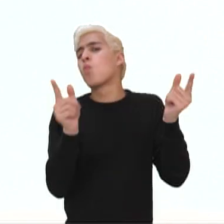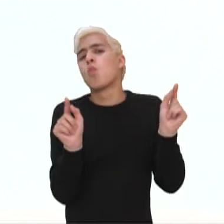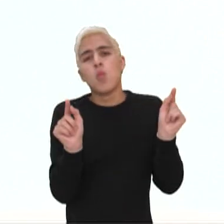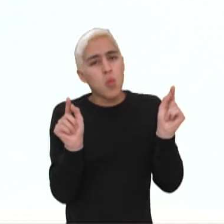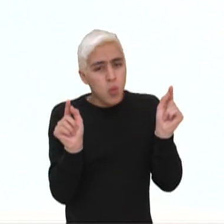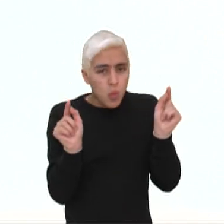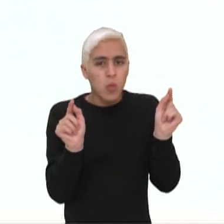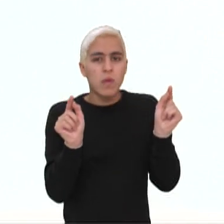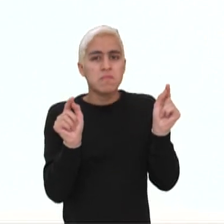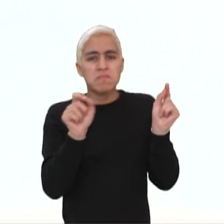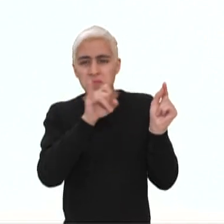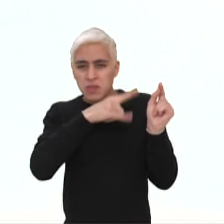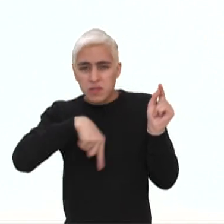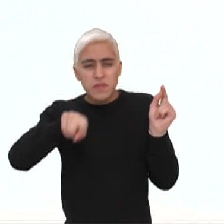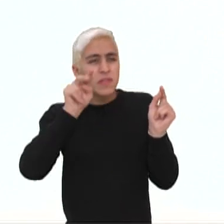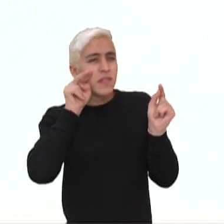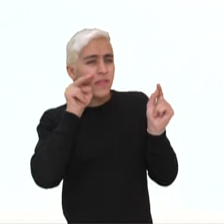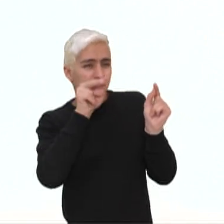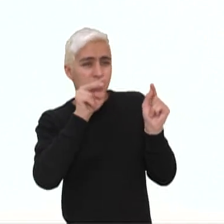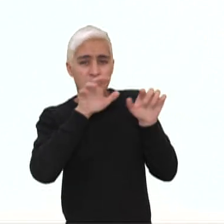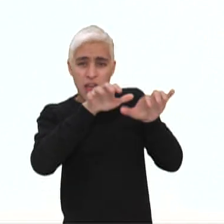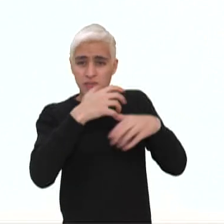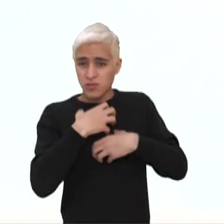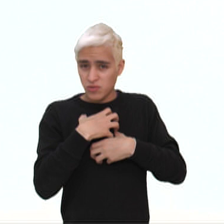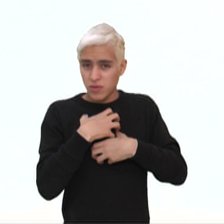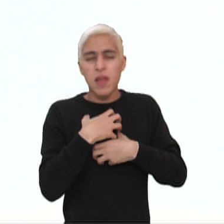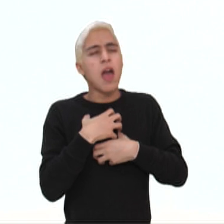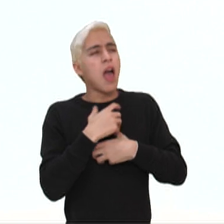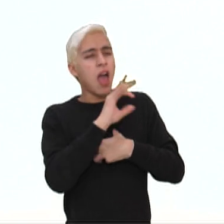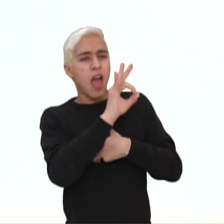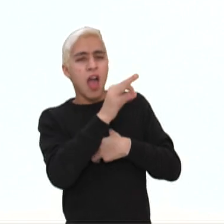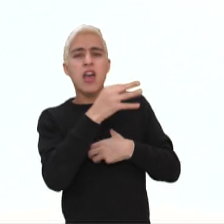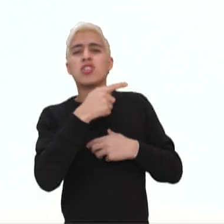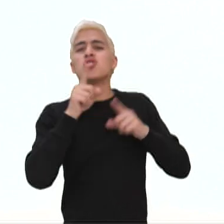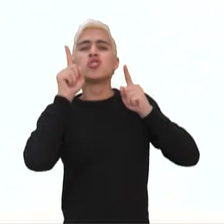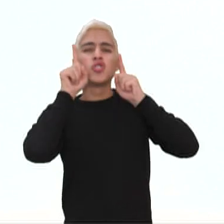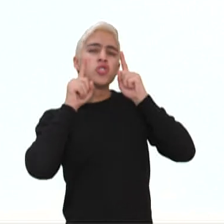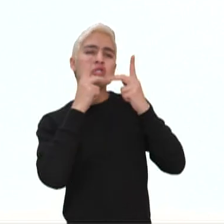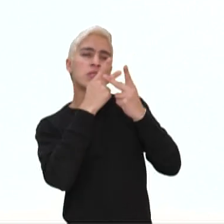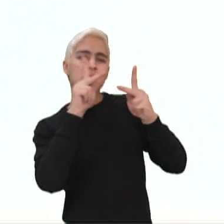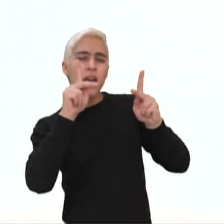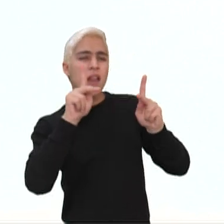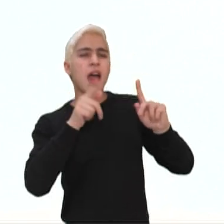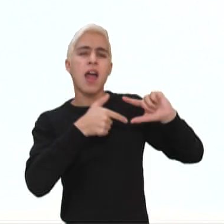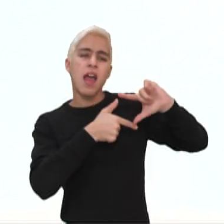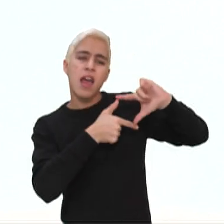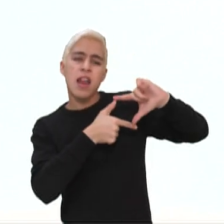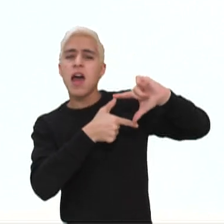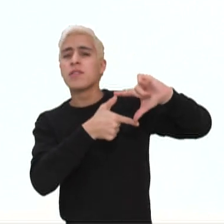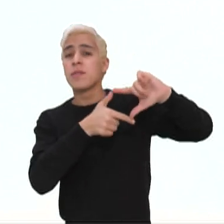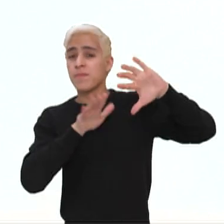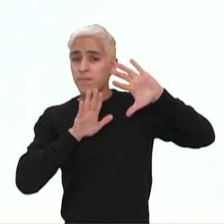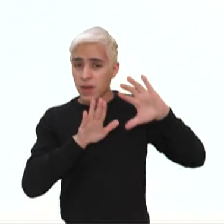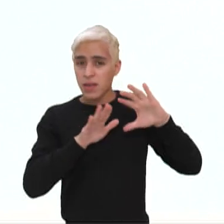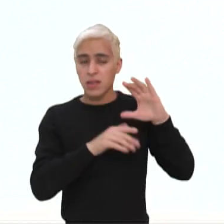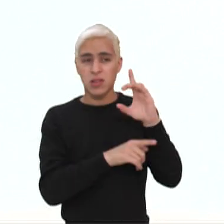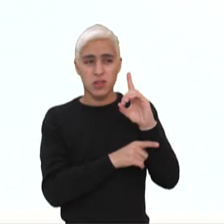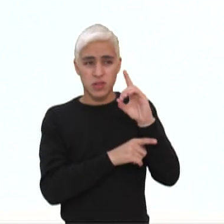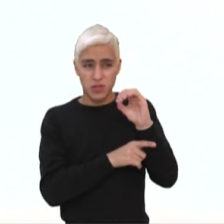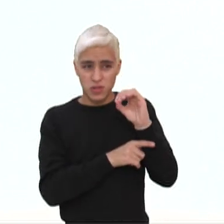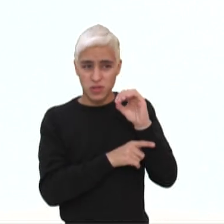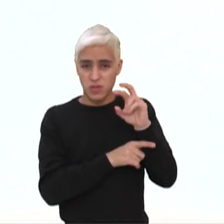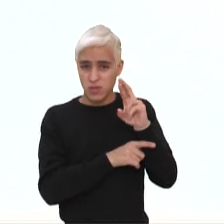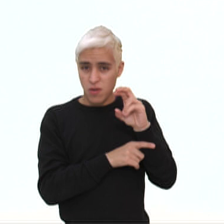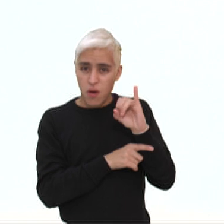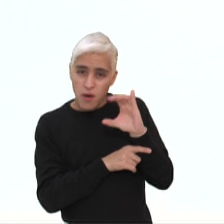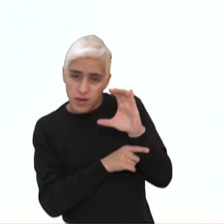vê um capitel dessa maneira, a gente fala que o estilo daquela arquitetura clássica é de ordem dórica,